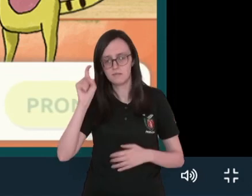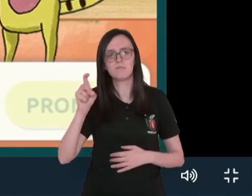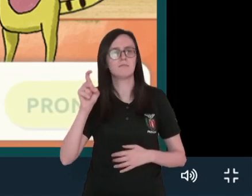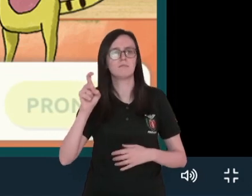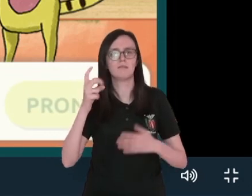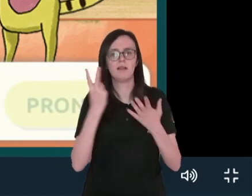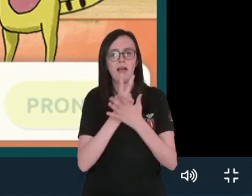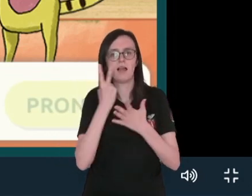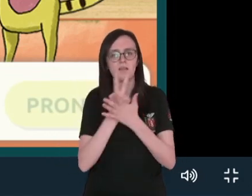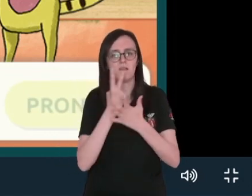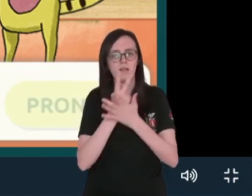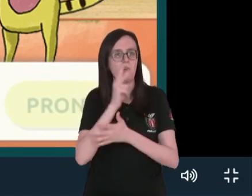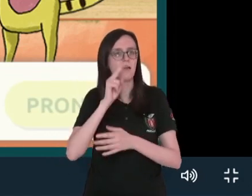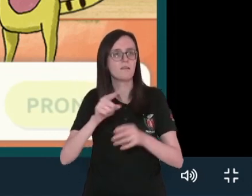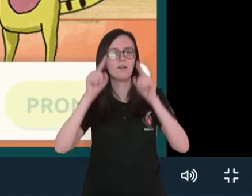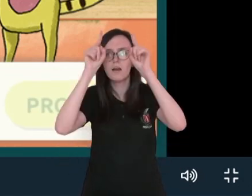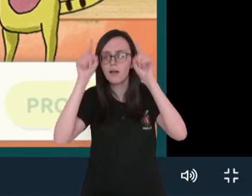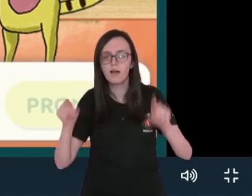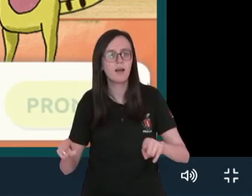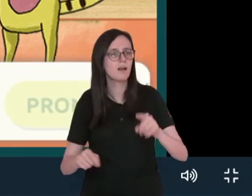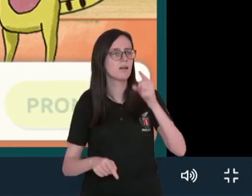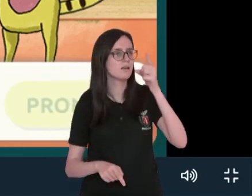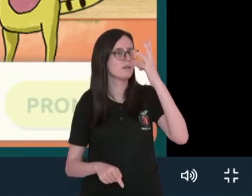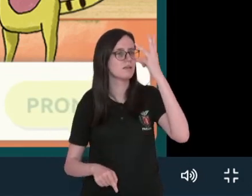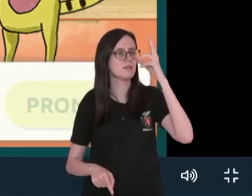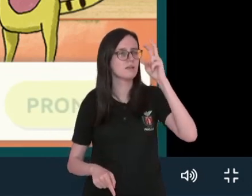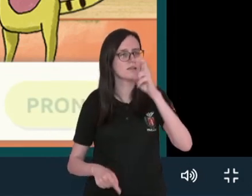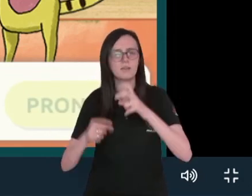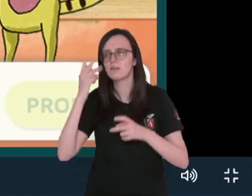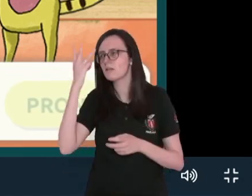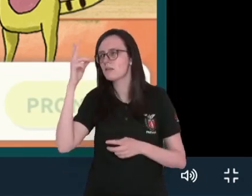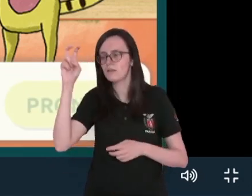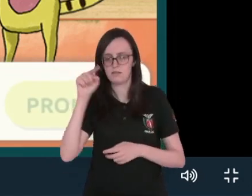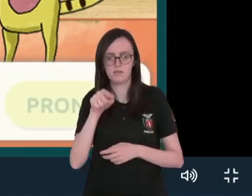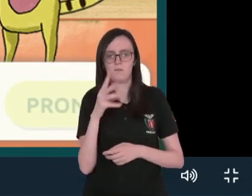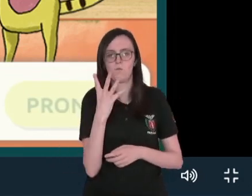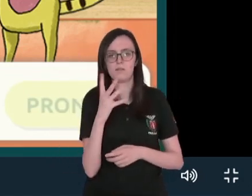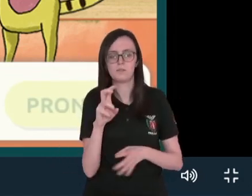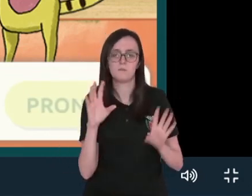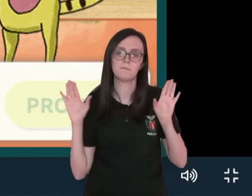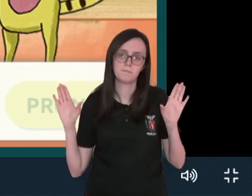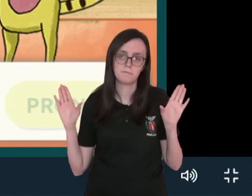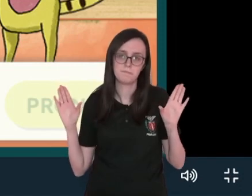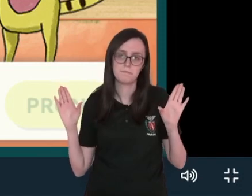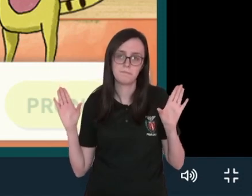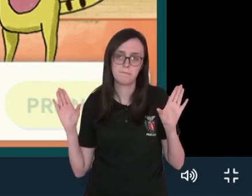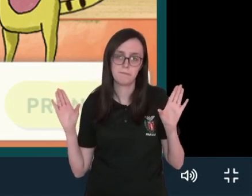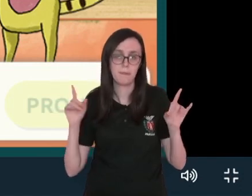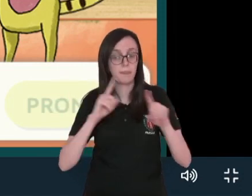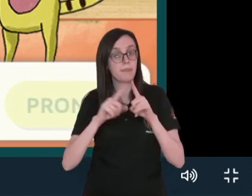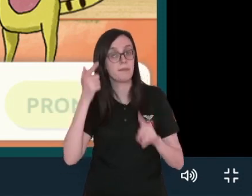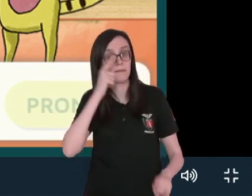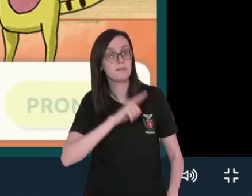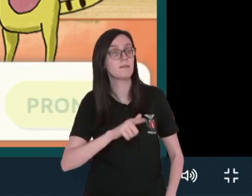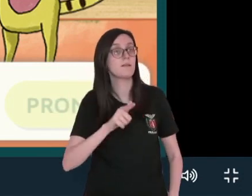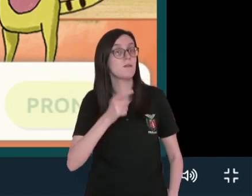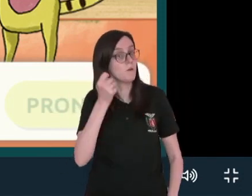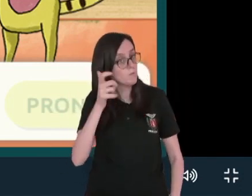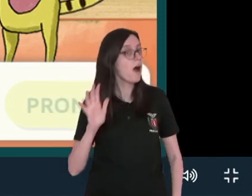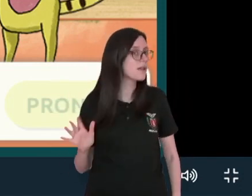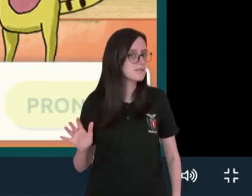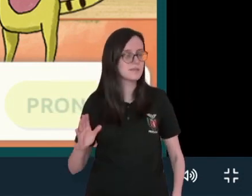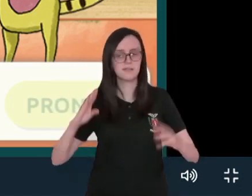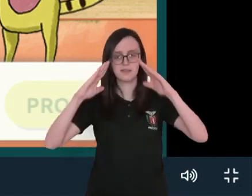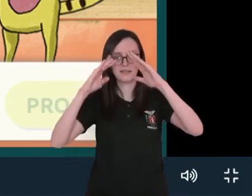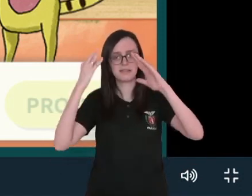esse eu não tive sorte, tá vendo? Ele nota aqui, ó, 35, 35 e 45. Mesmo assim, acertei 2 ali, hein? Faltou aqui,